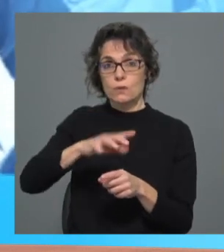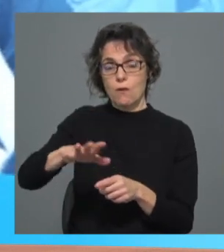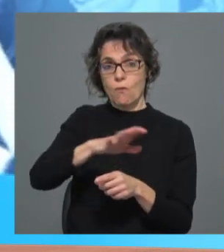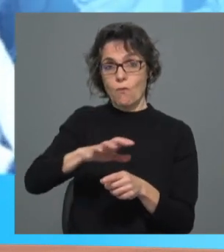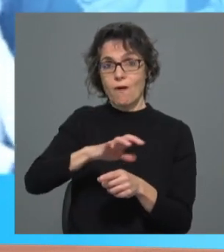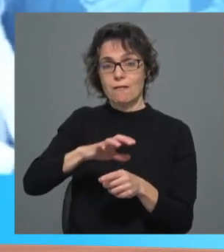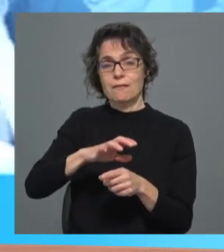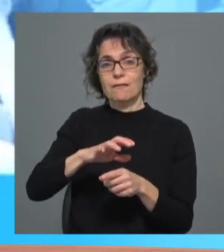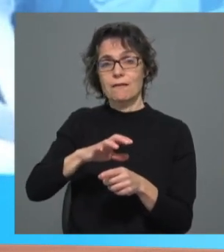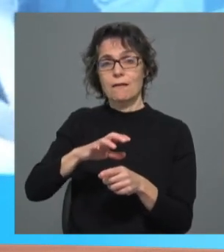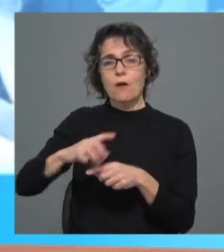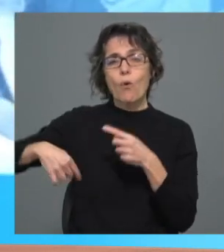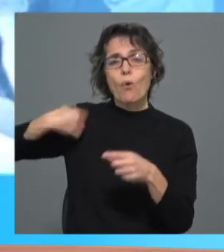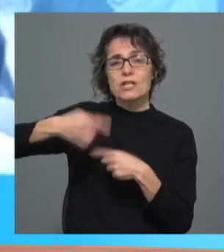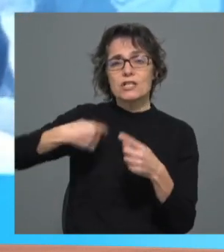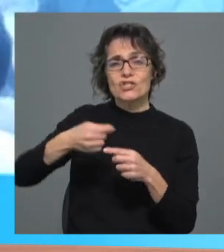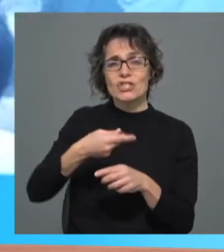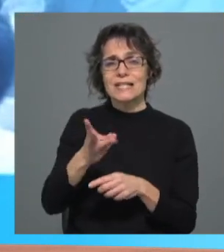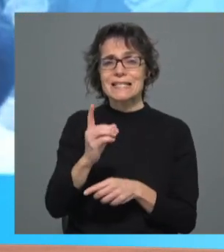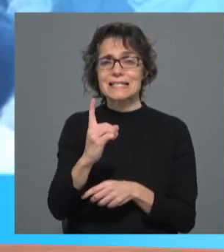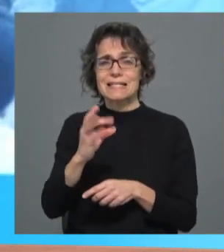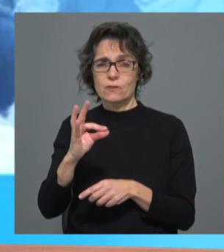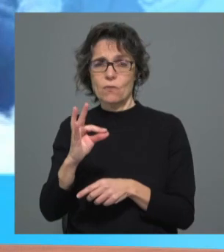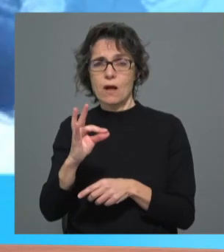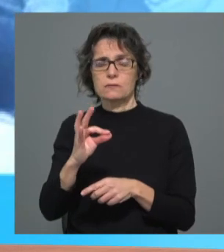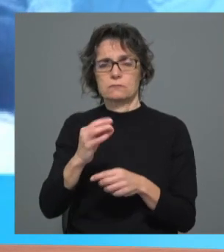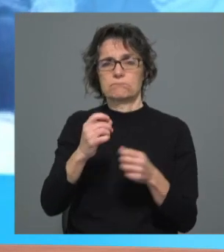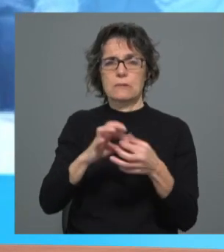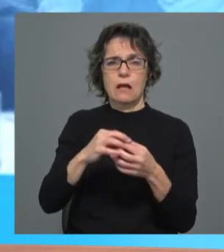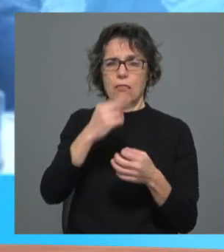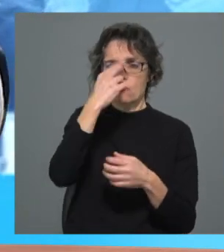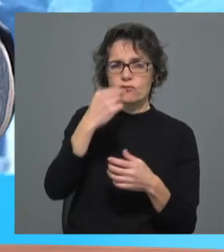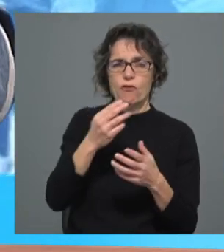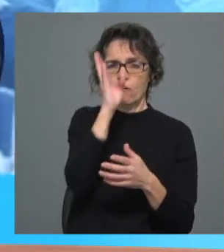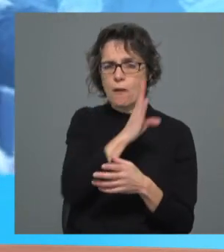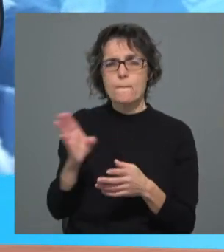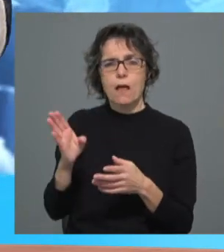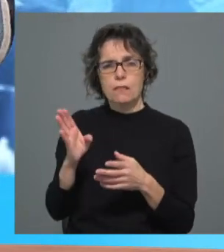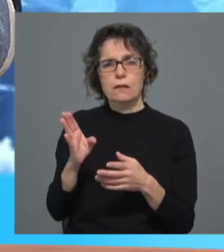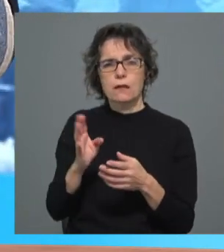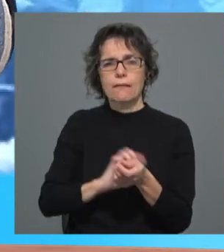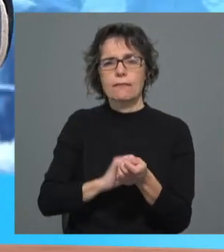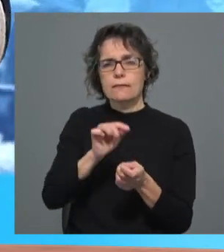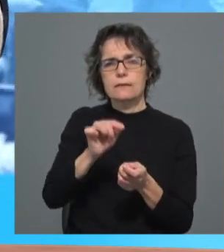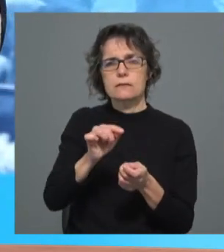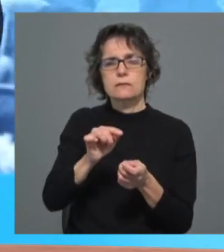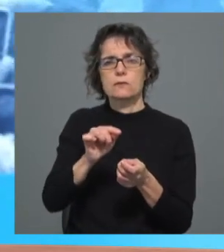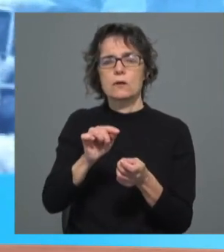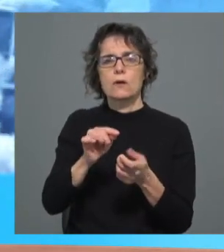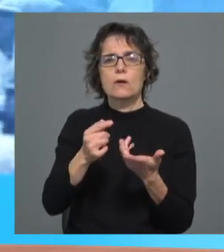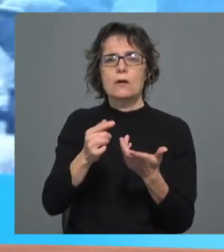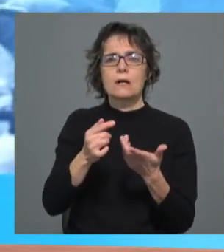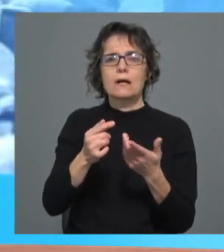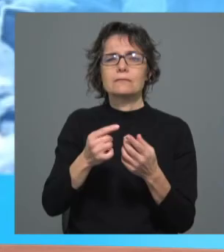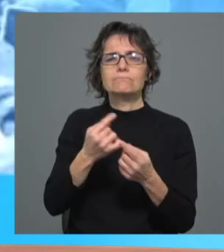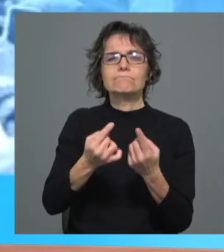E por história, por tradição, as etnias tendem diz que o